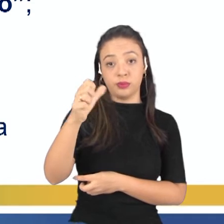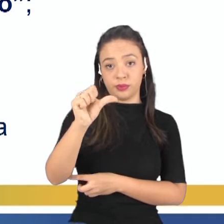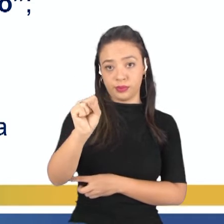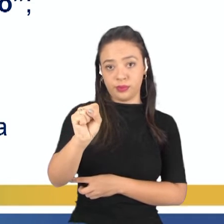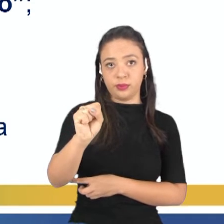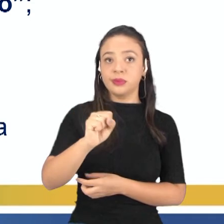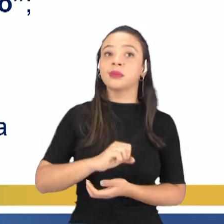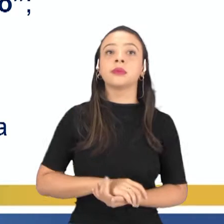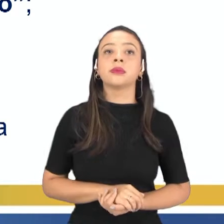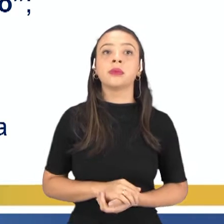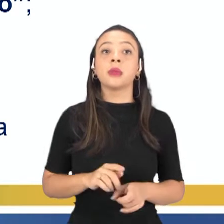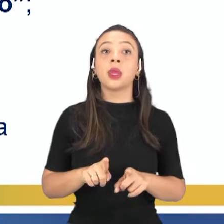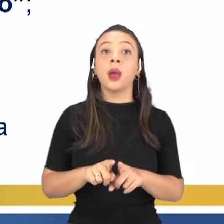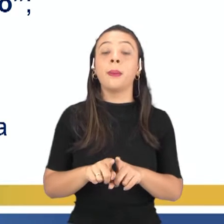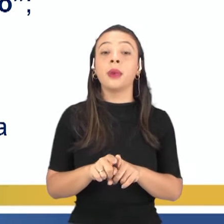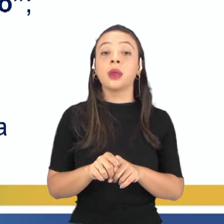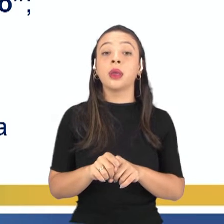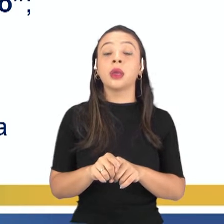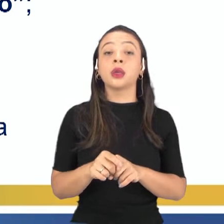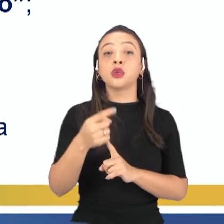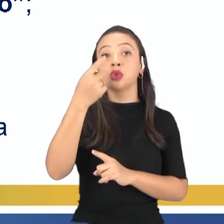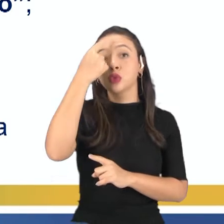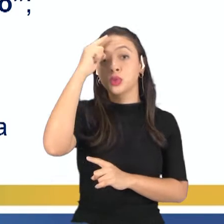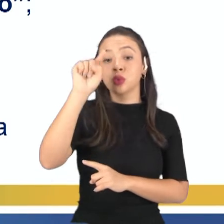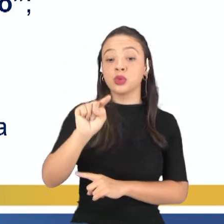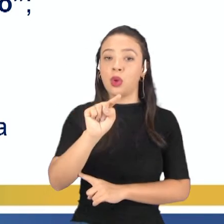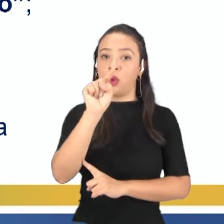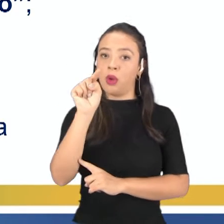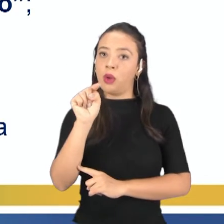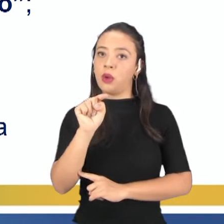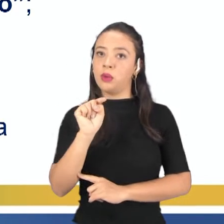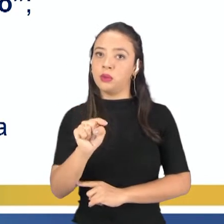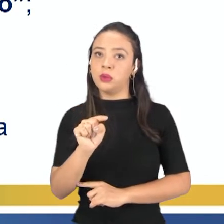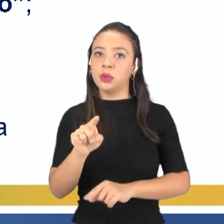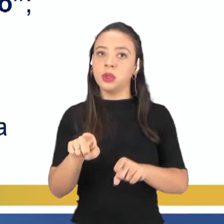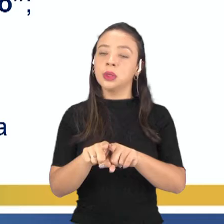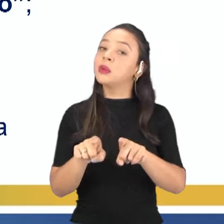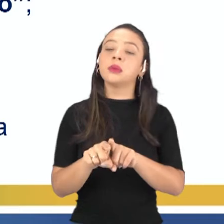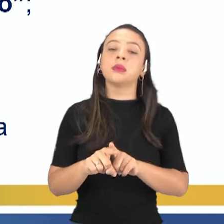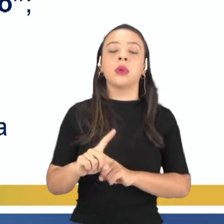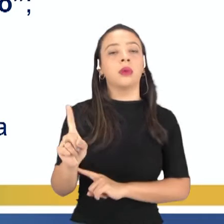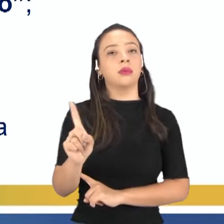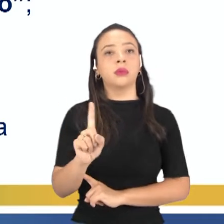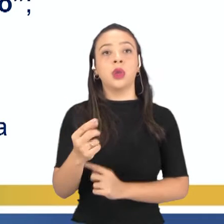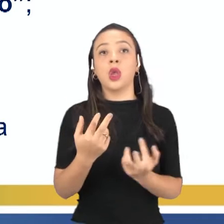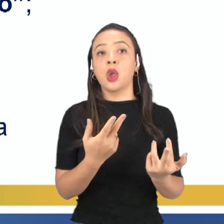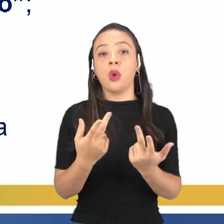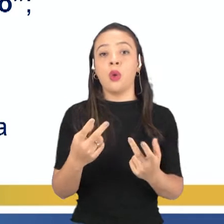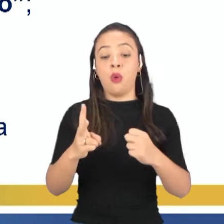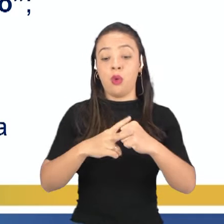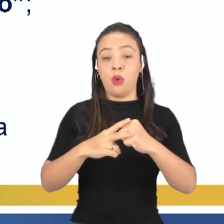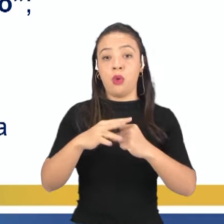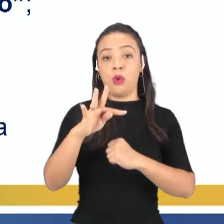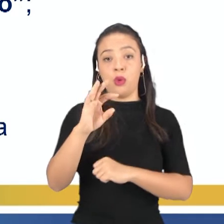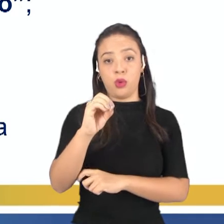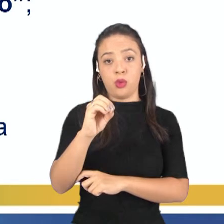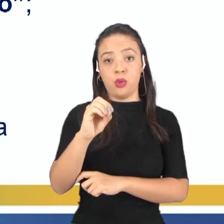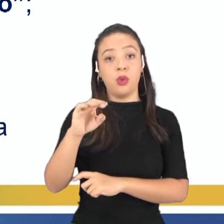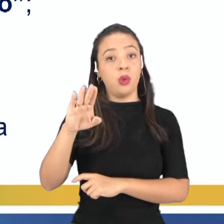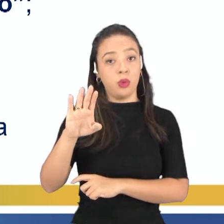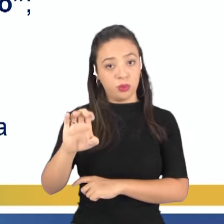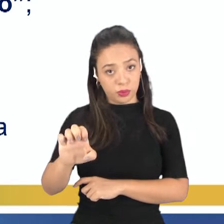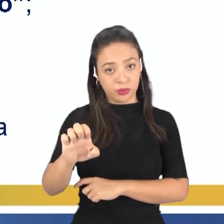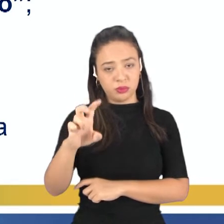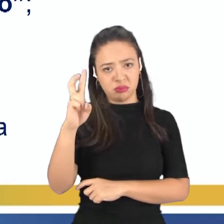formam a interrogativa e a negativa da mesma forma que o verbo to be, lembra? Então, lá na constituição do verbo to be,